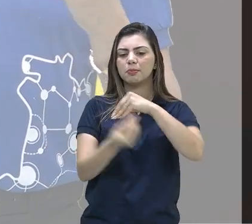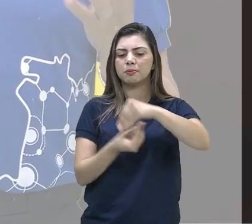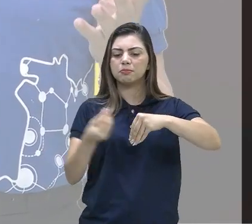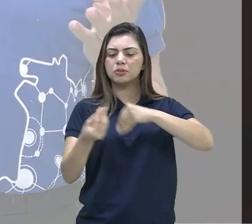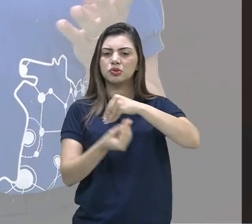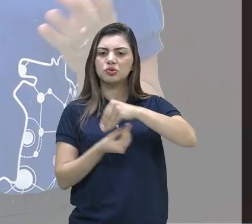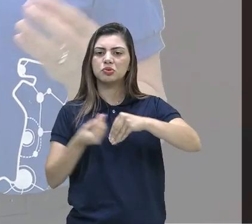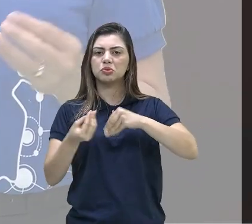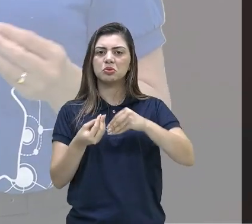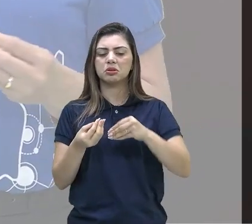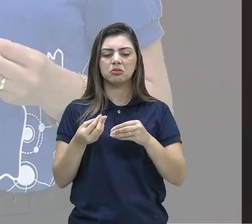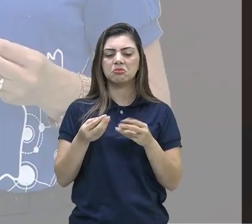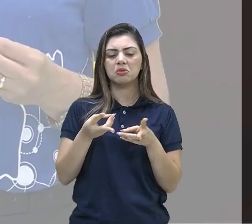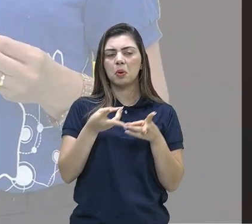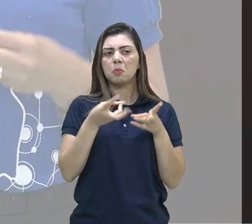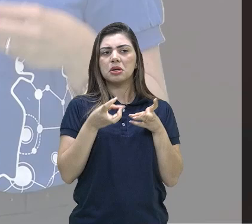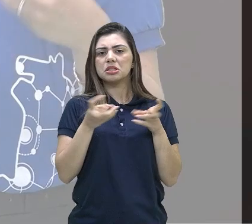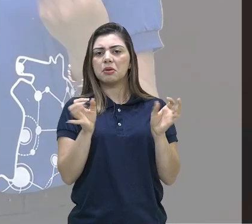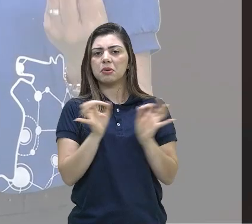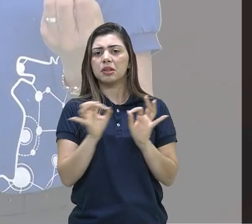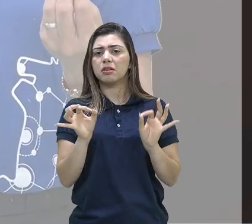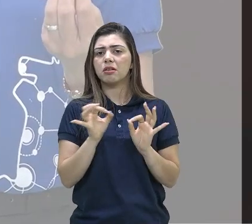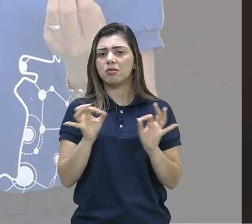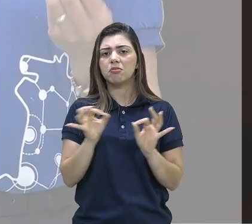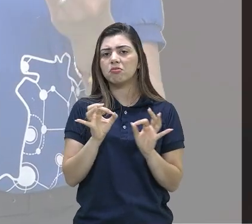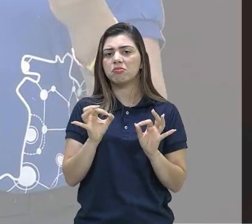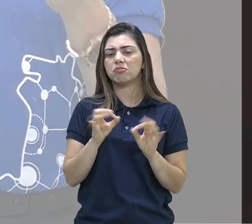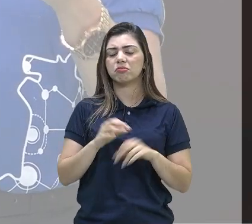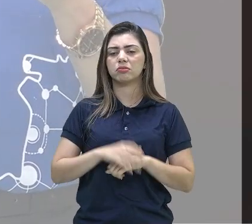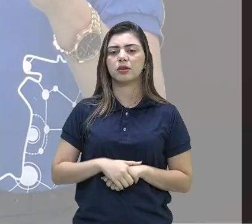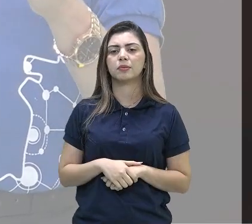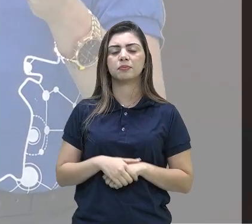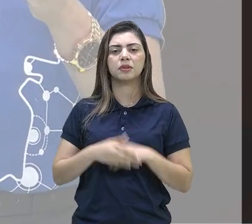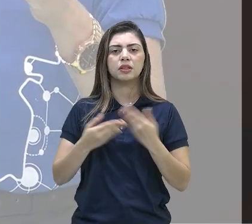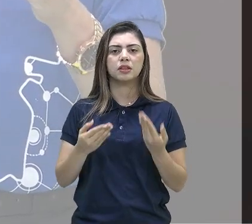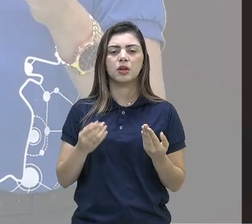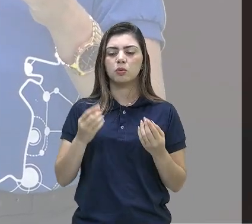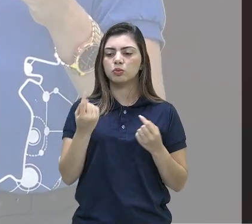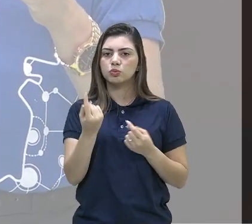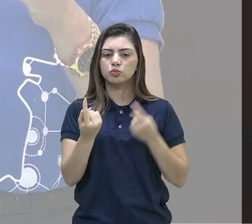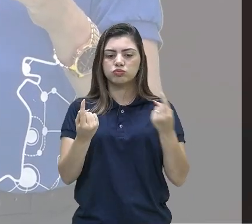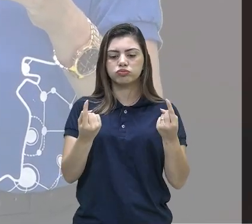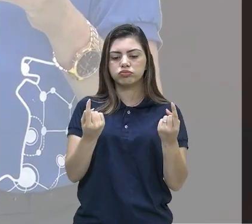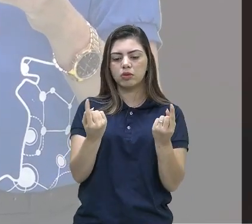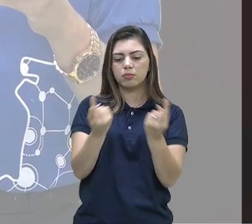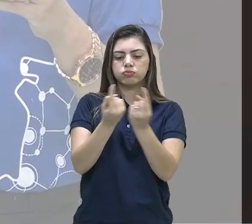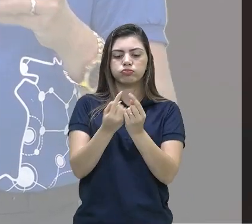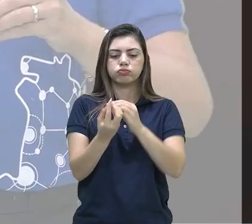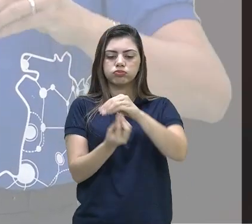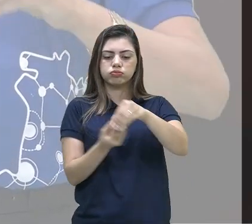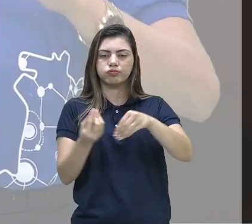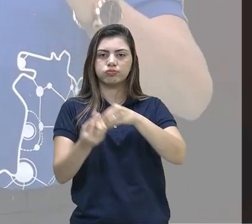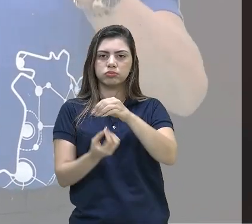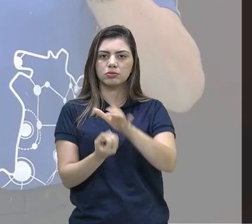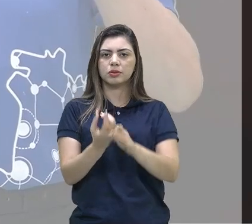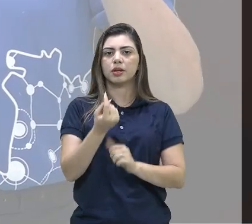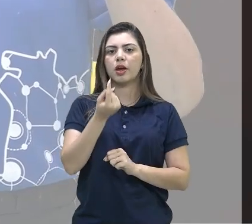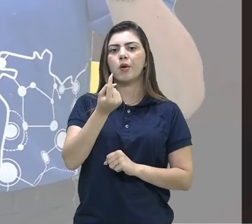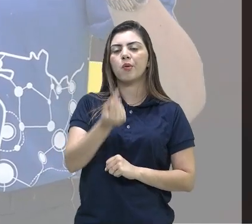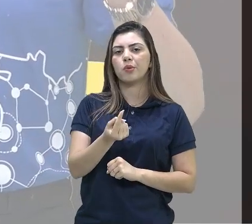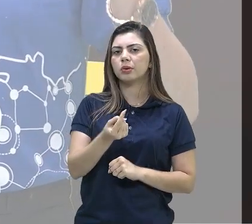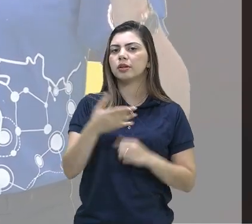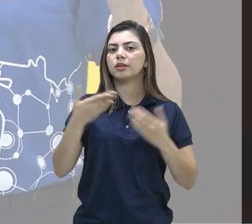você não percebe o que é um, o que é outro. Torna-se um só. Tudo é homogêneo.